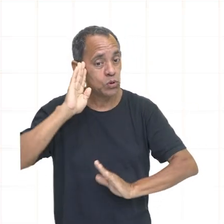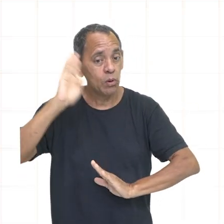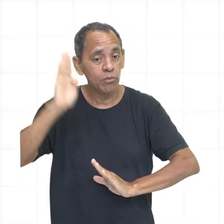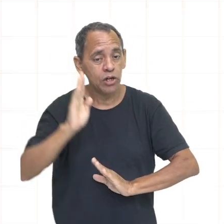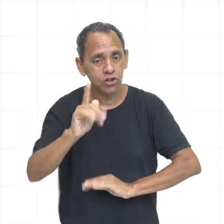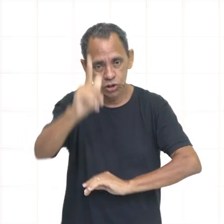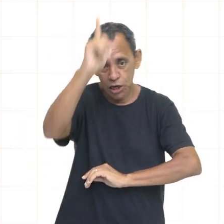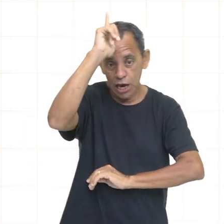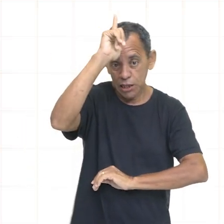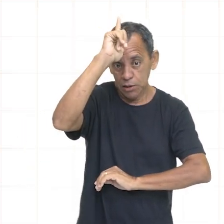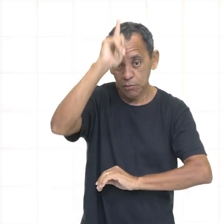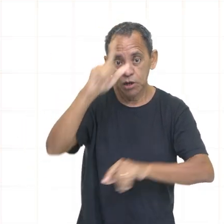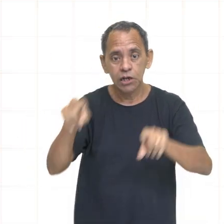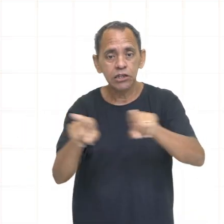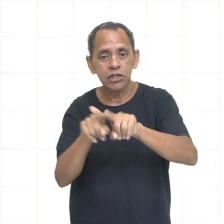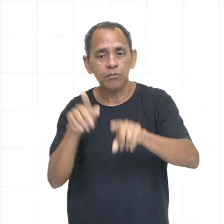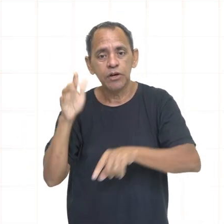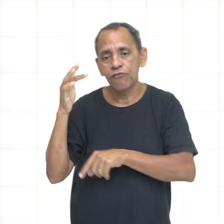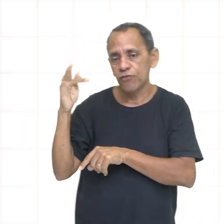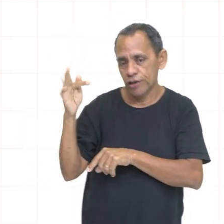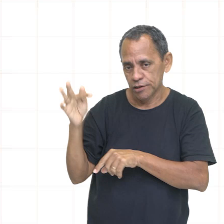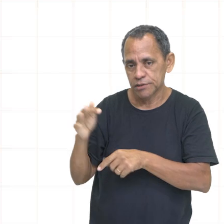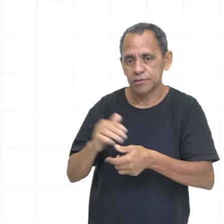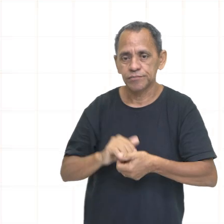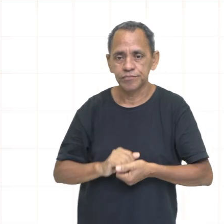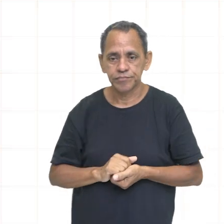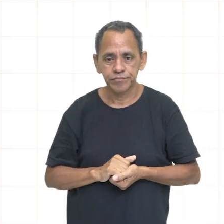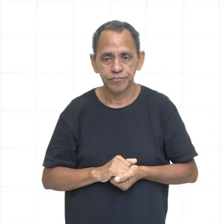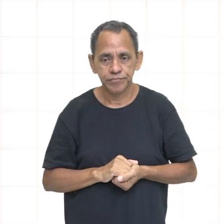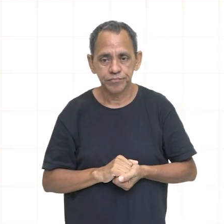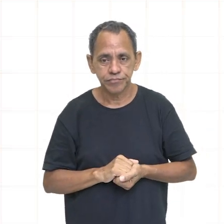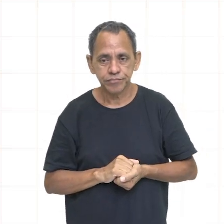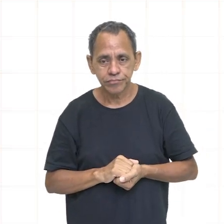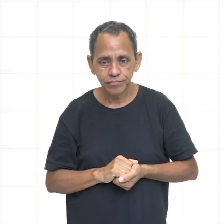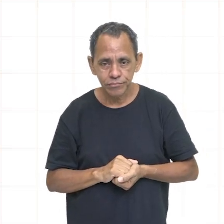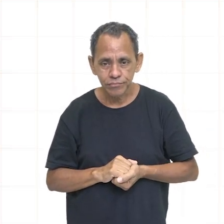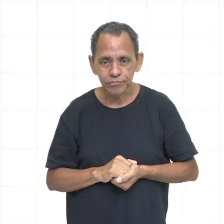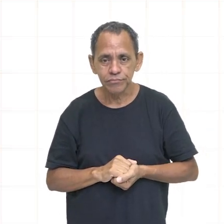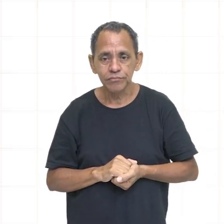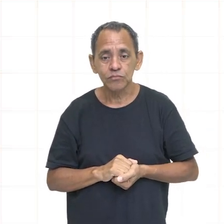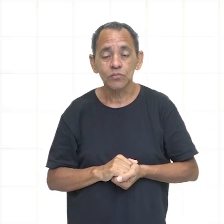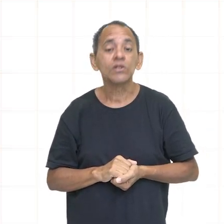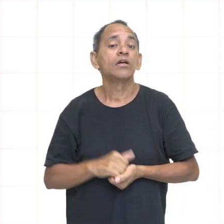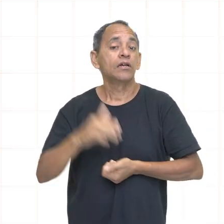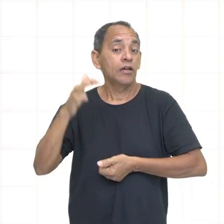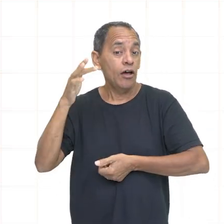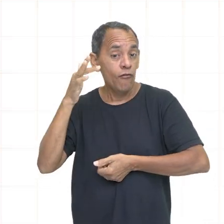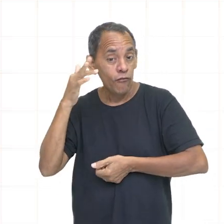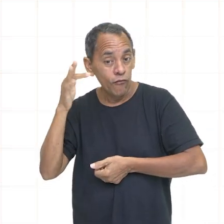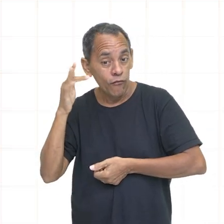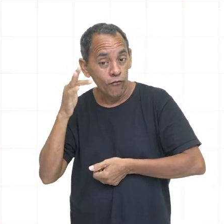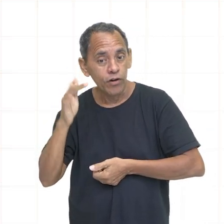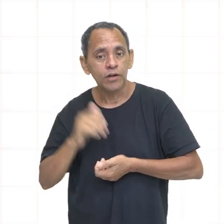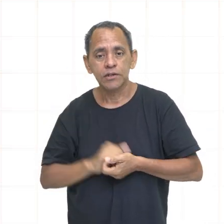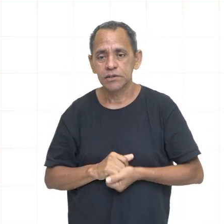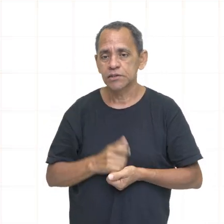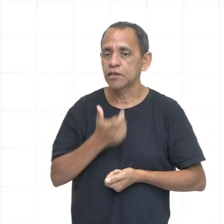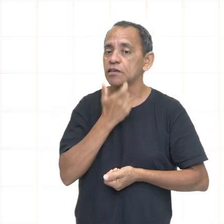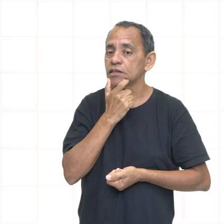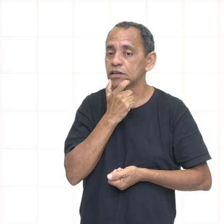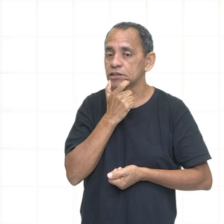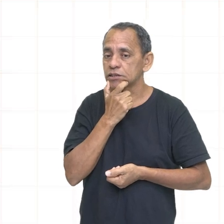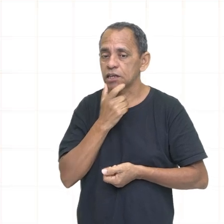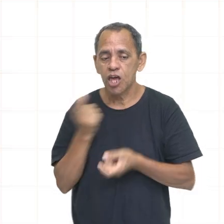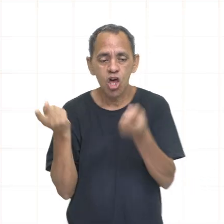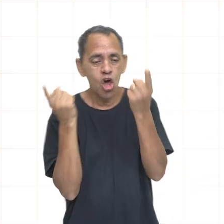Alemanha e França, tá, gente? Alemanha e França. França e Inglaterra contra a Alemanha, que era a